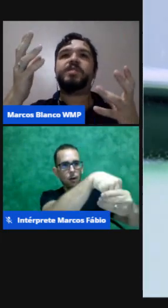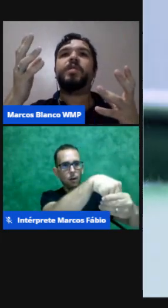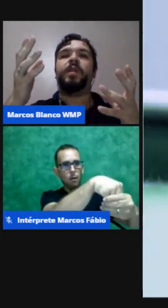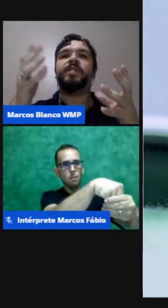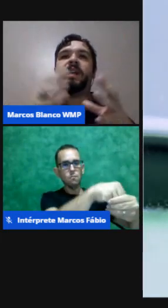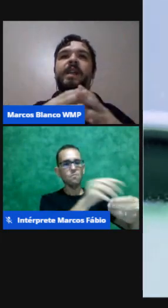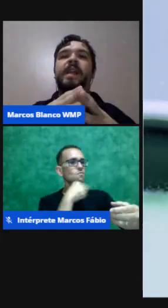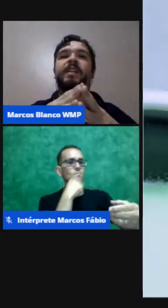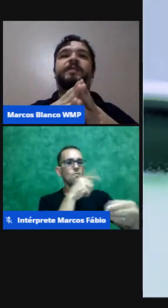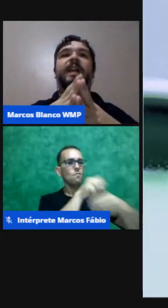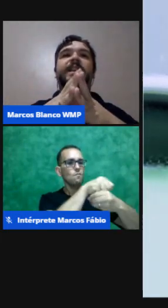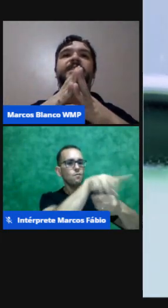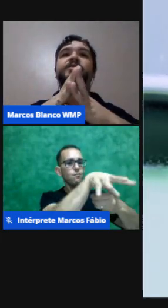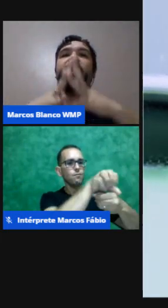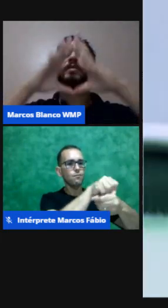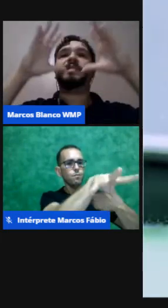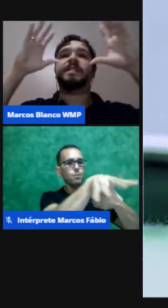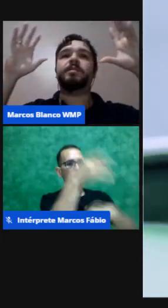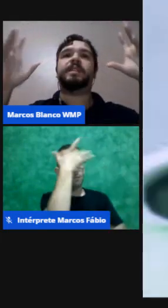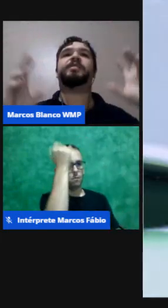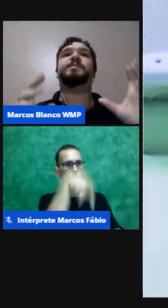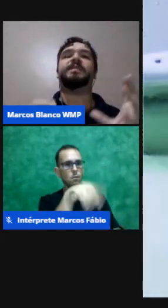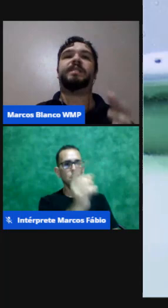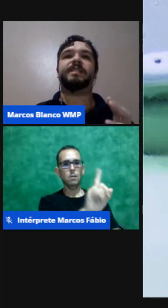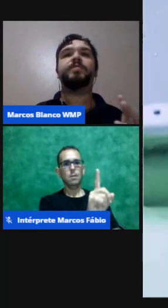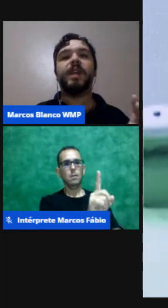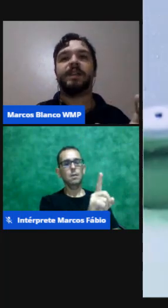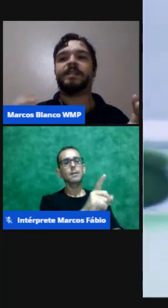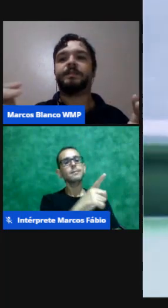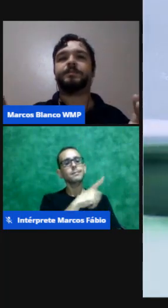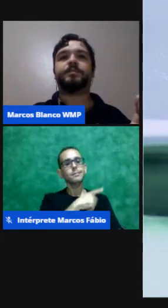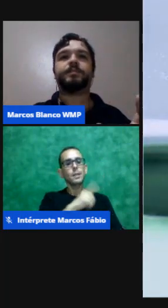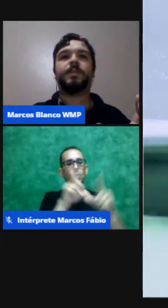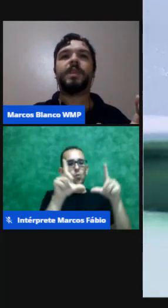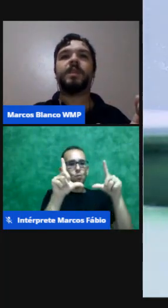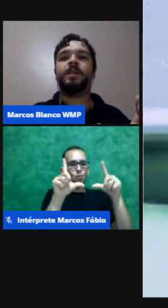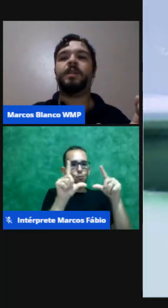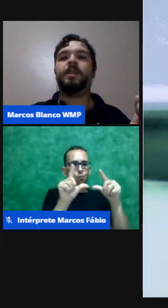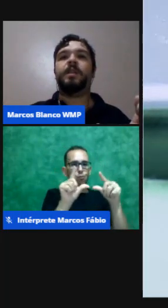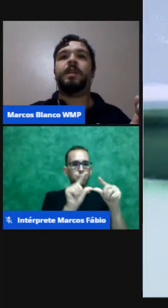consegue passar para as pessoas, né? A gente fala que existe uma redução na transmissão dessas doenças.